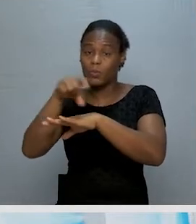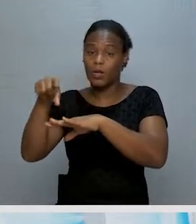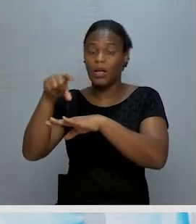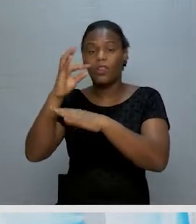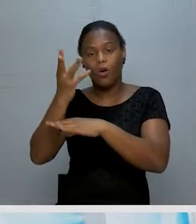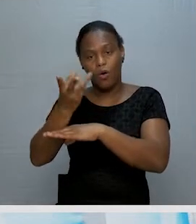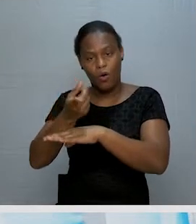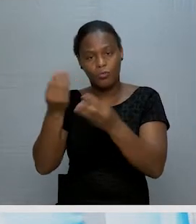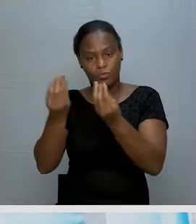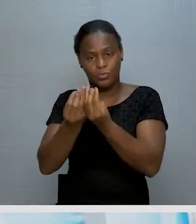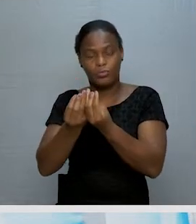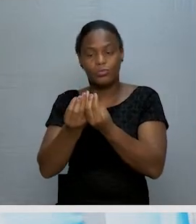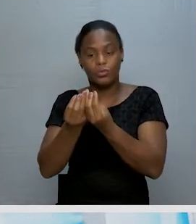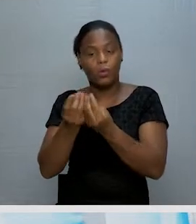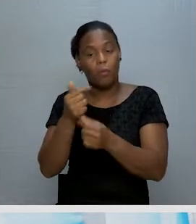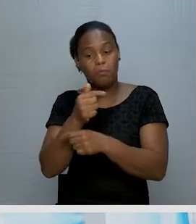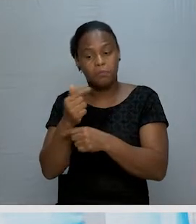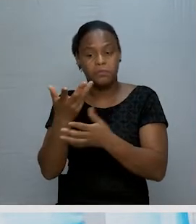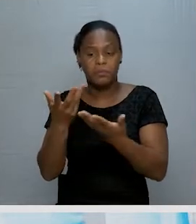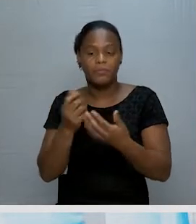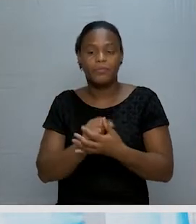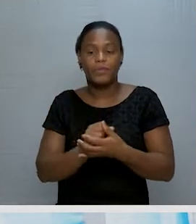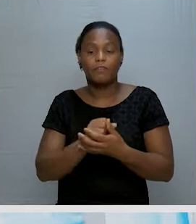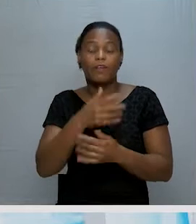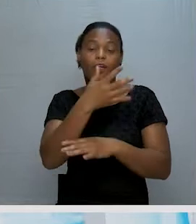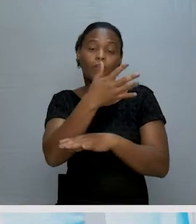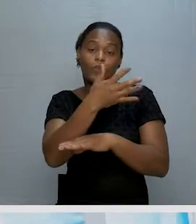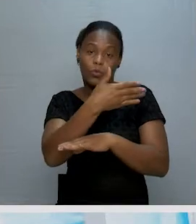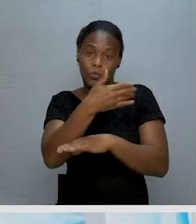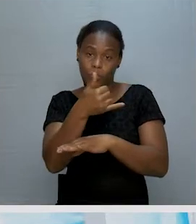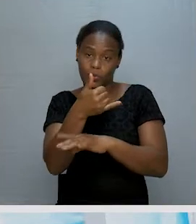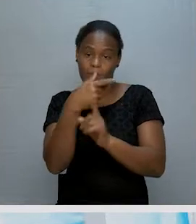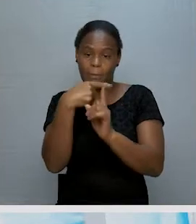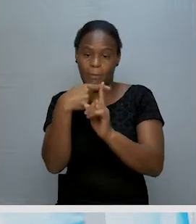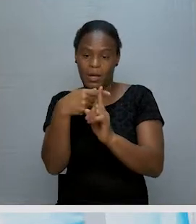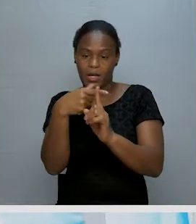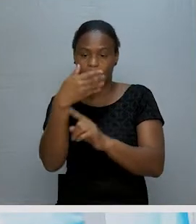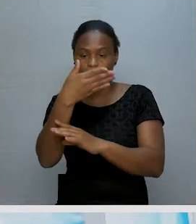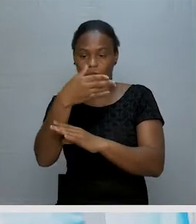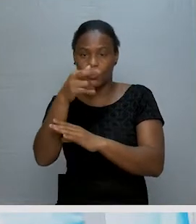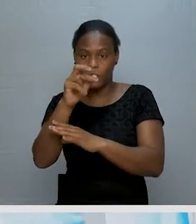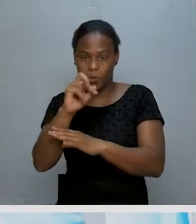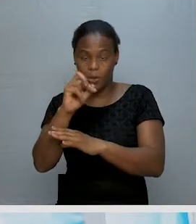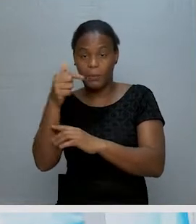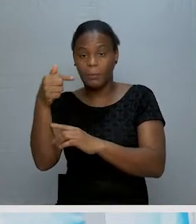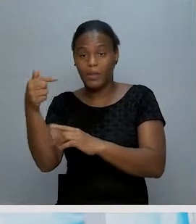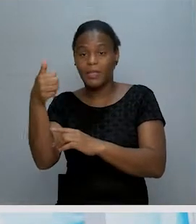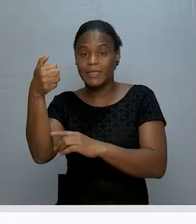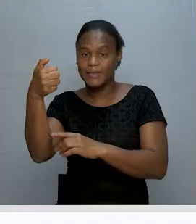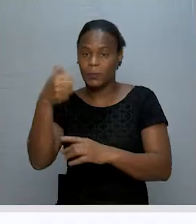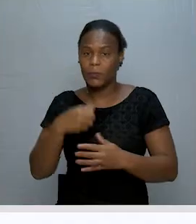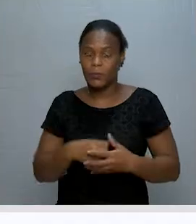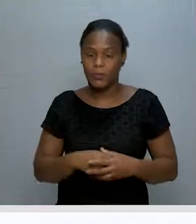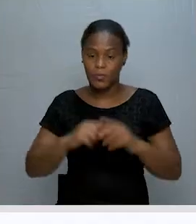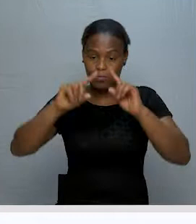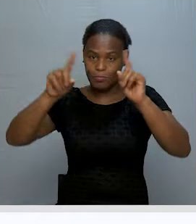dos numeradores. Então fica 12 mais 18